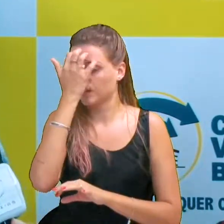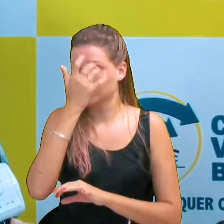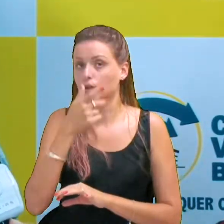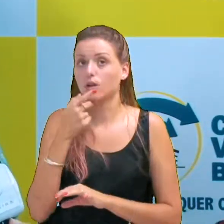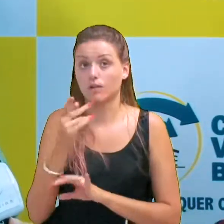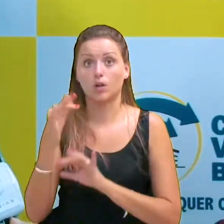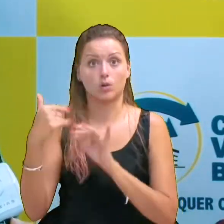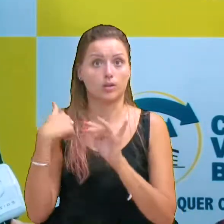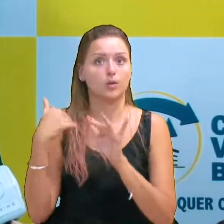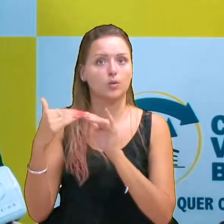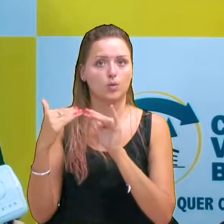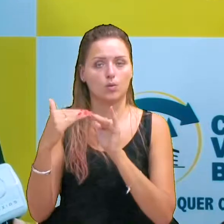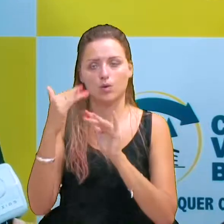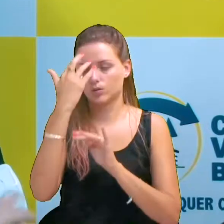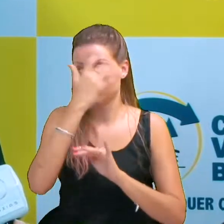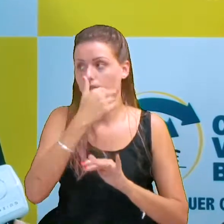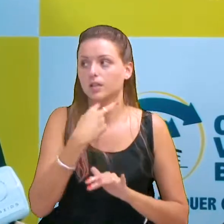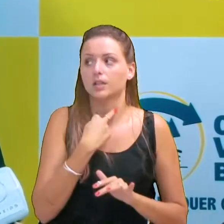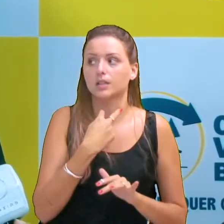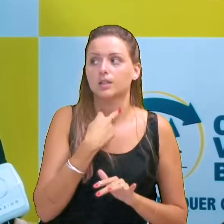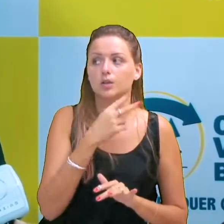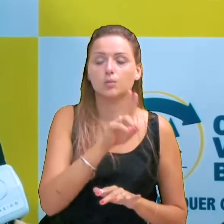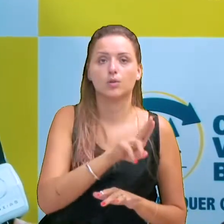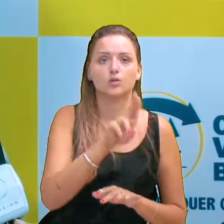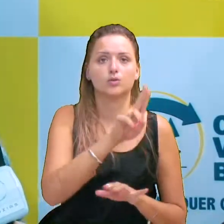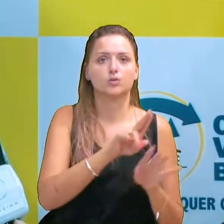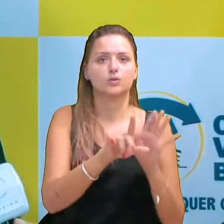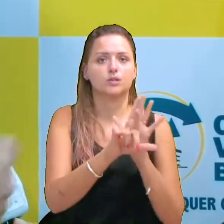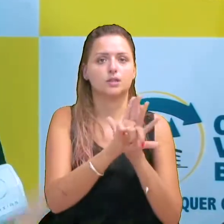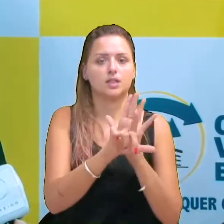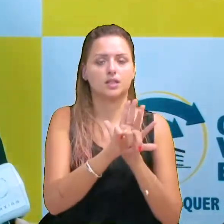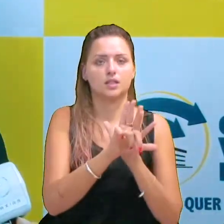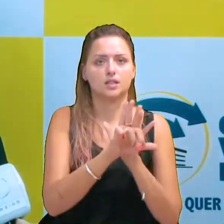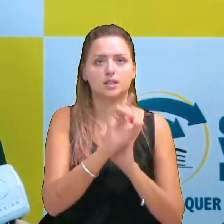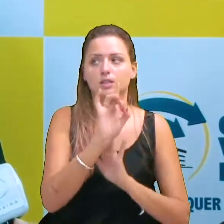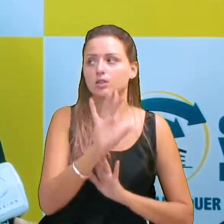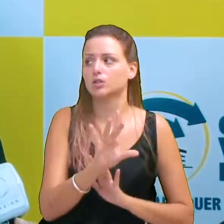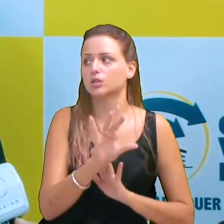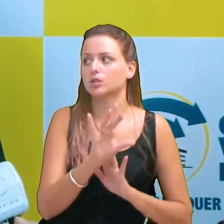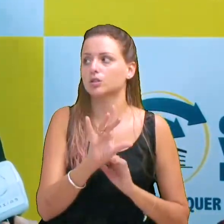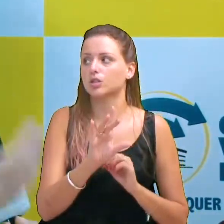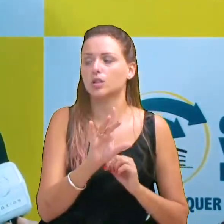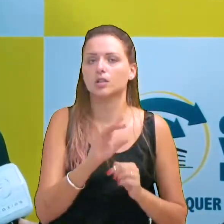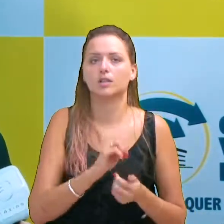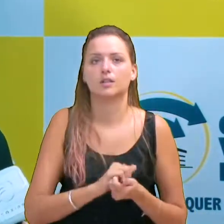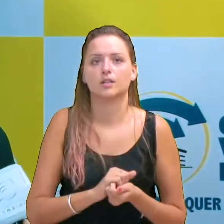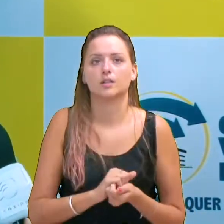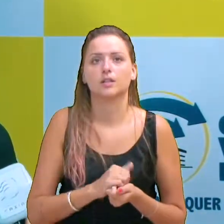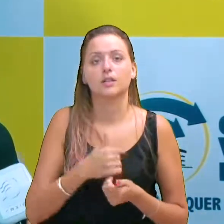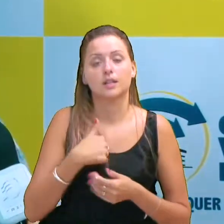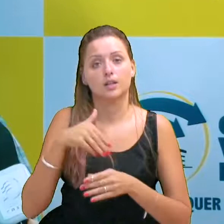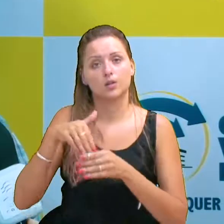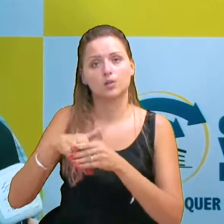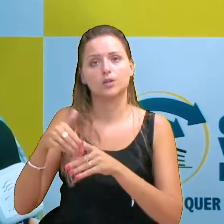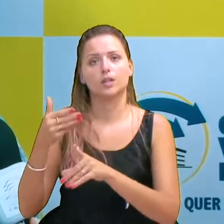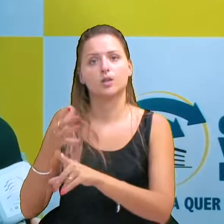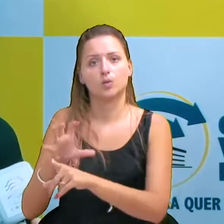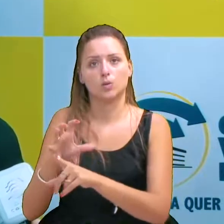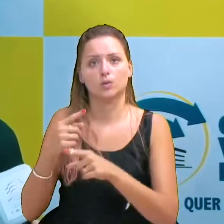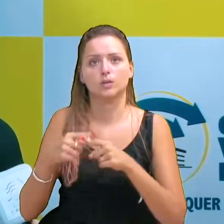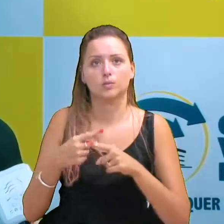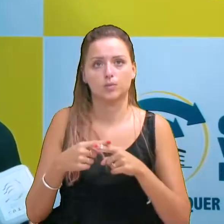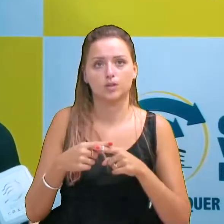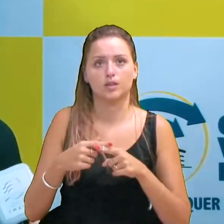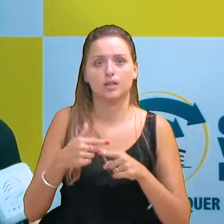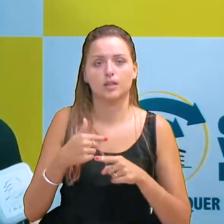colocou, que não pode se aproveitar desta lei para simplesmente se multar. Eu votei contra, porque eu